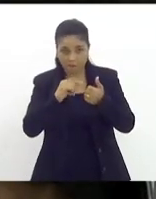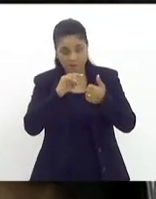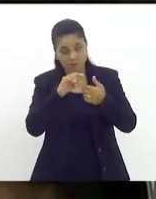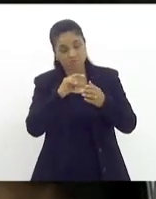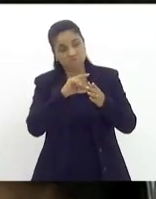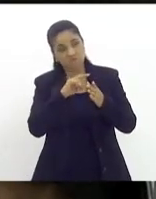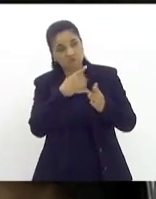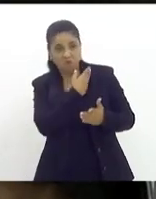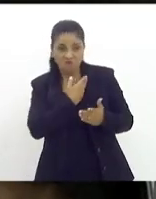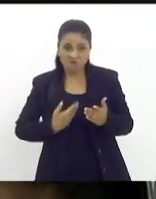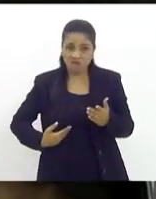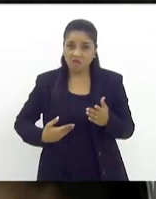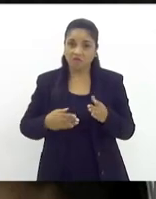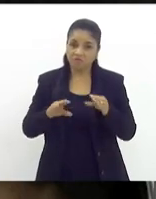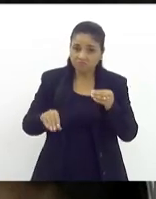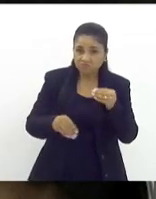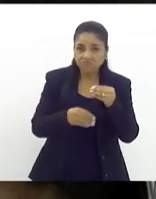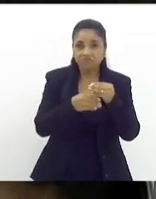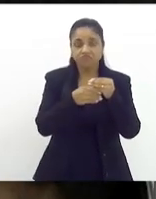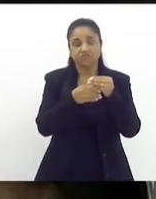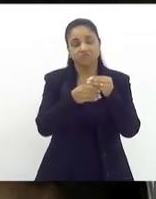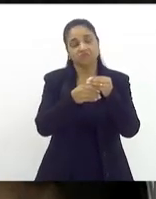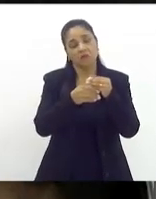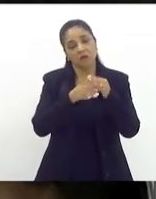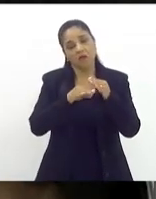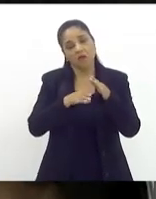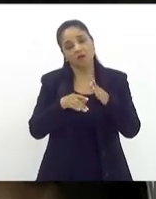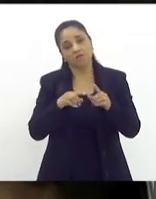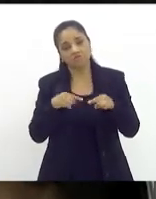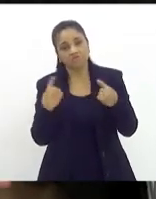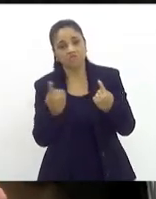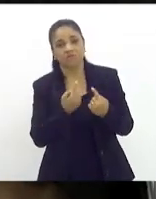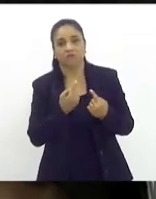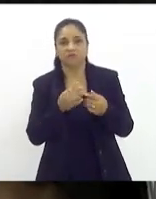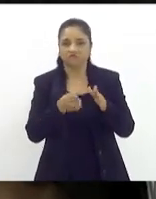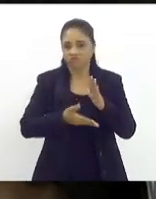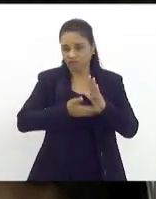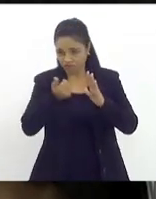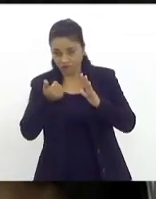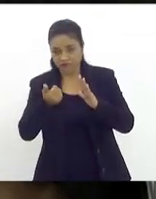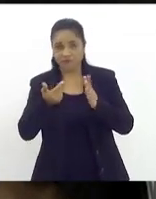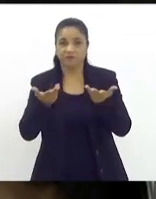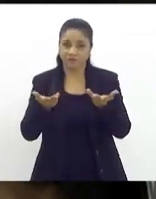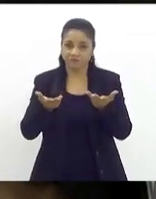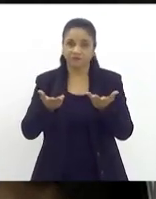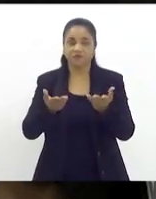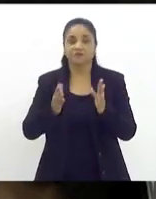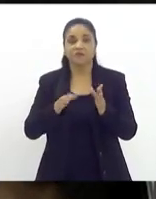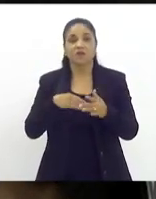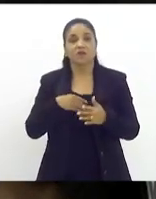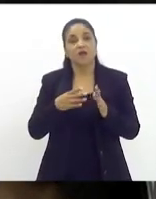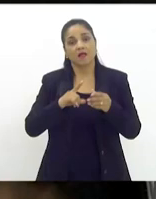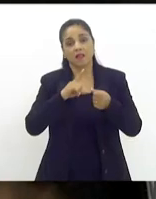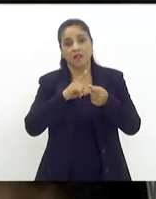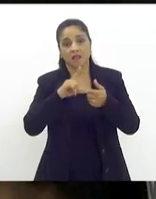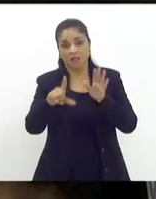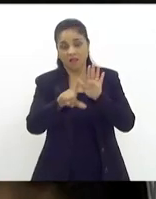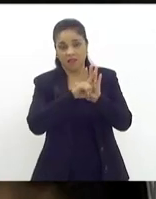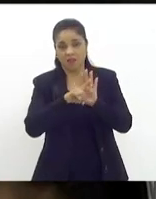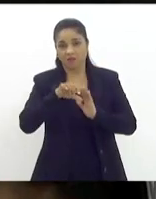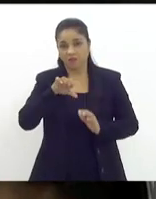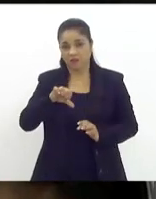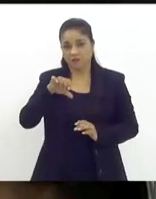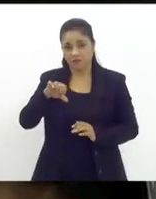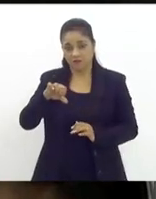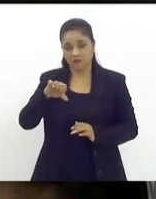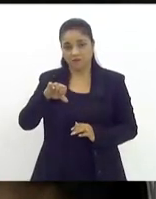alguma coisa, a gente também retira, para ter similaridade. Eu vou pegar a Lei 9993, vou dar uma